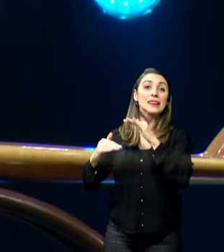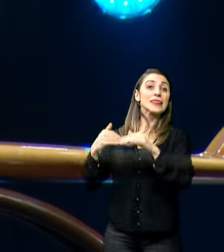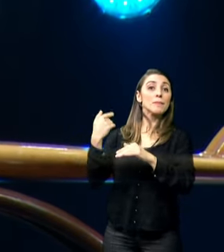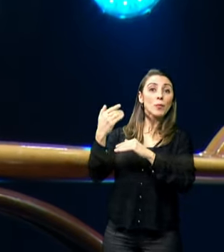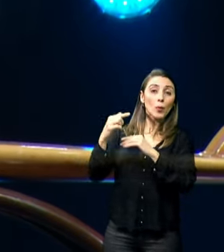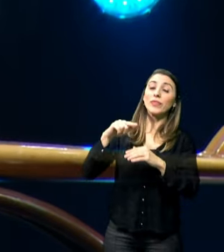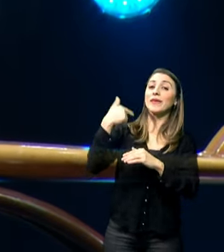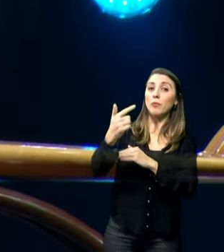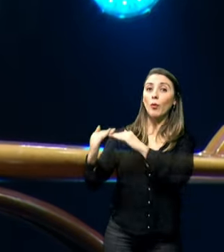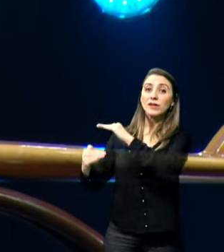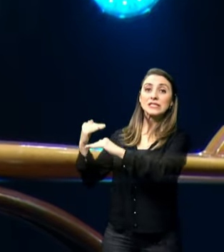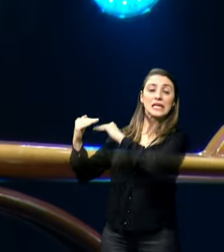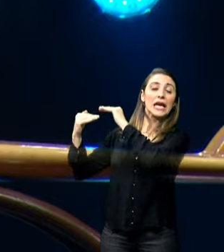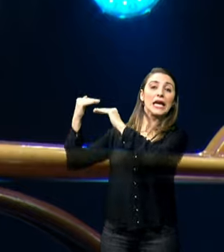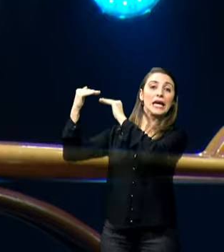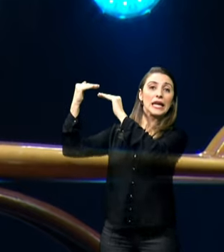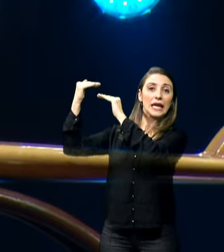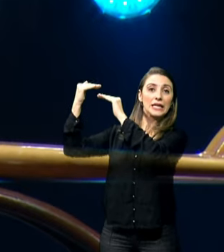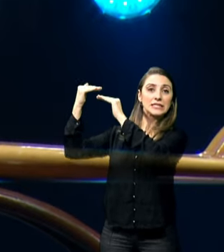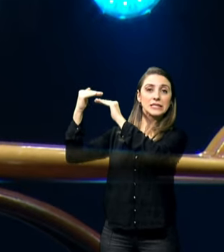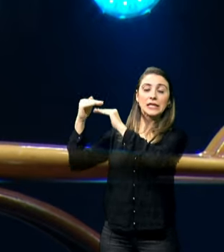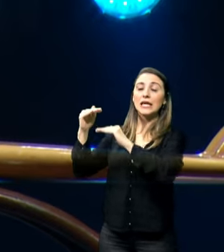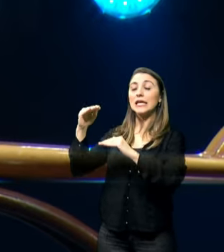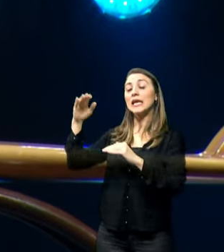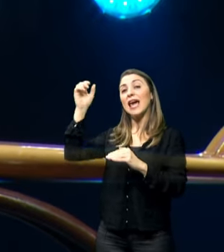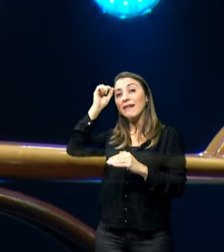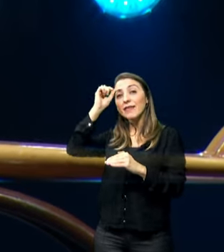só é possível através das relações sociais.